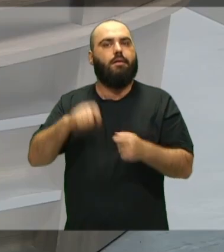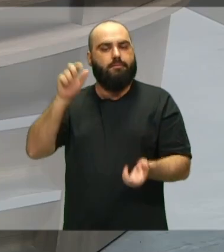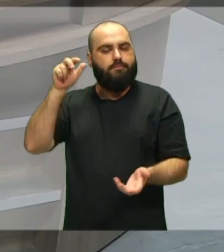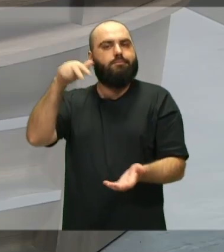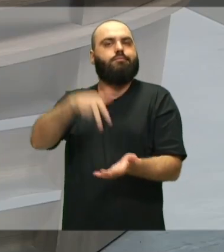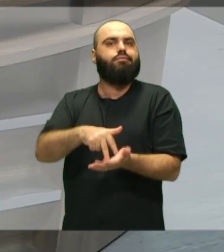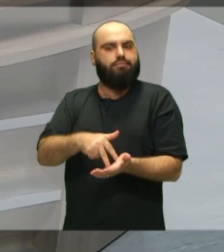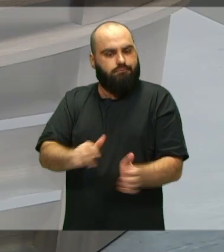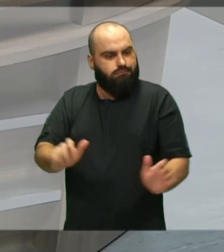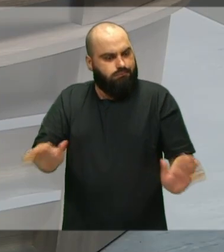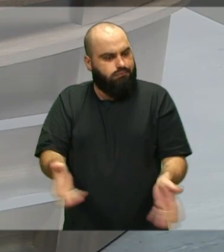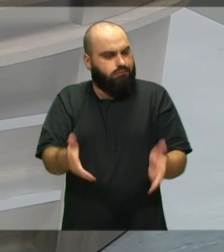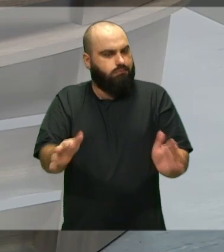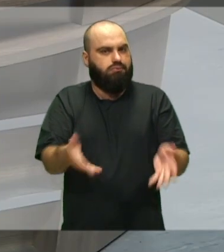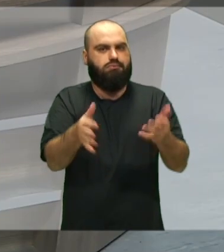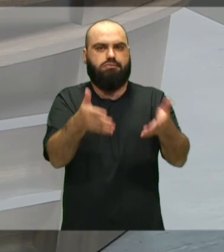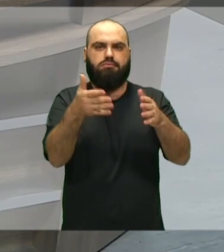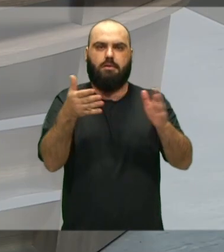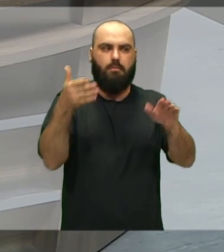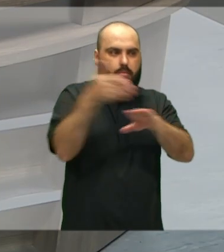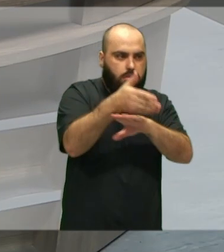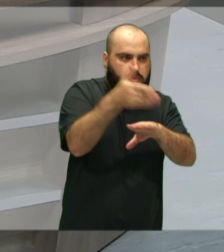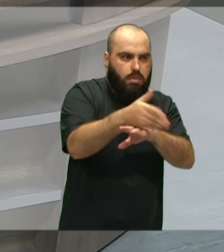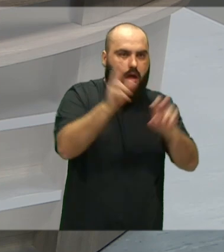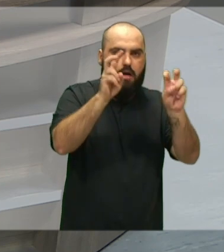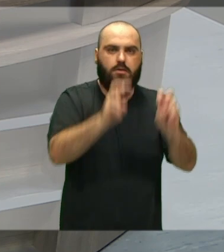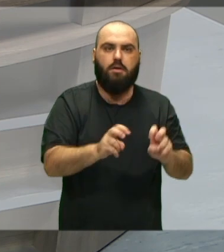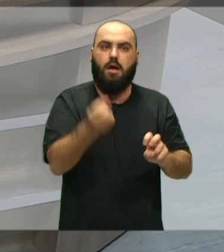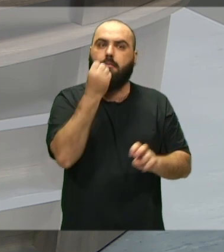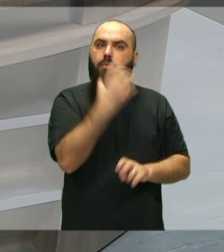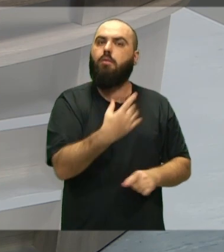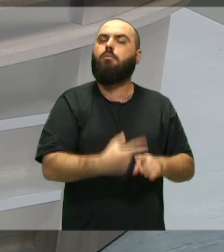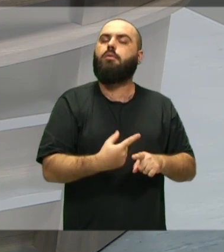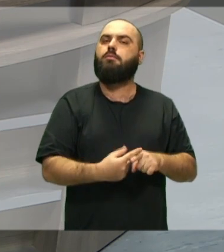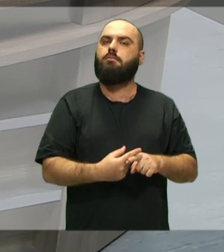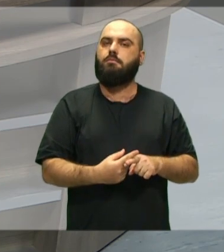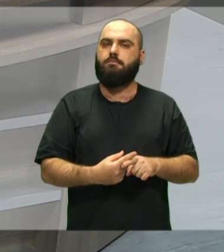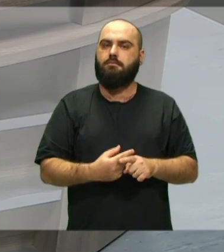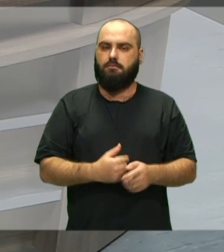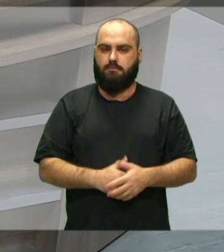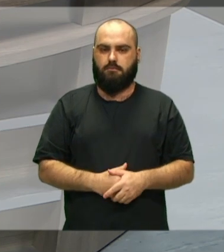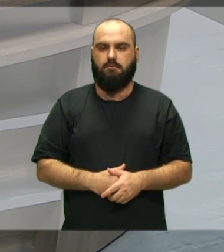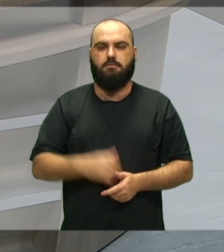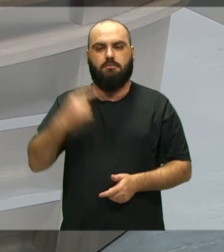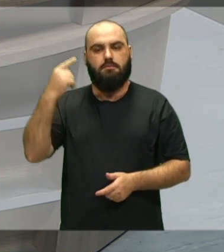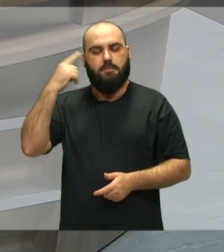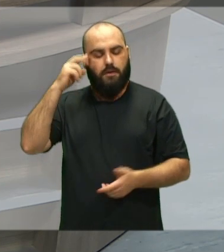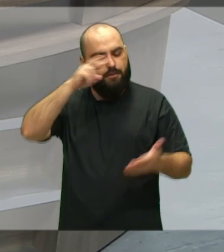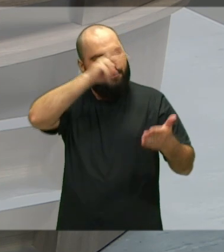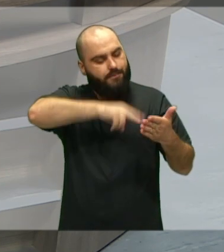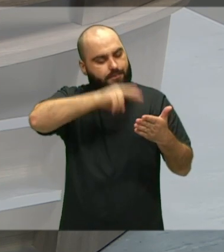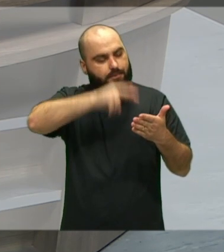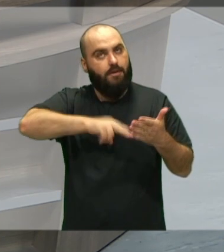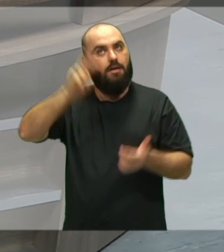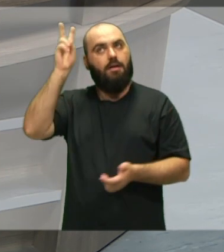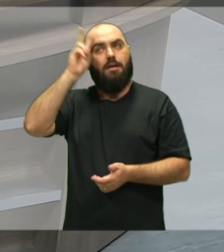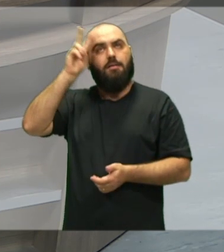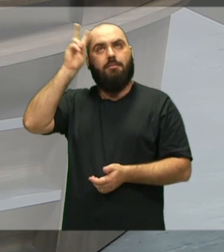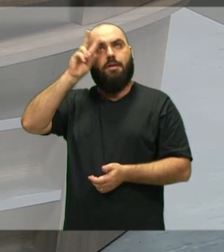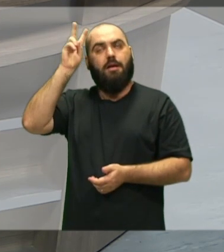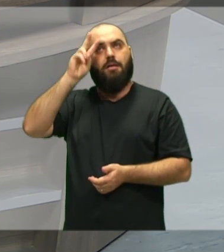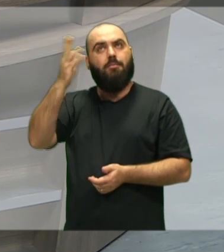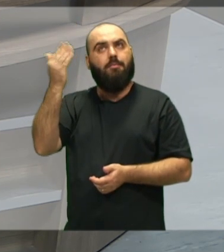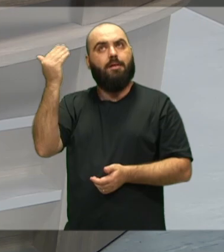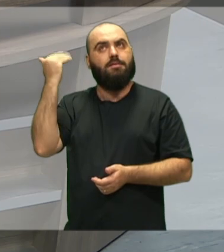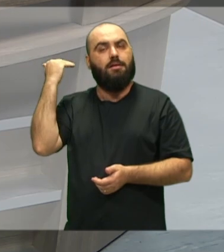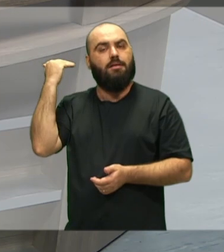forçadamente entrar nessas partes e é muito bom que se entre. Por quê? Porque olhando aqui eu comecei a relembrar muito das coisas que eu